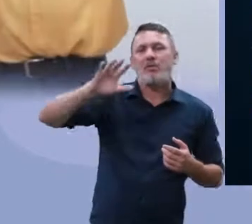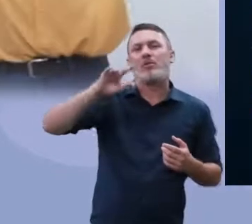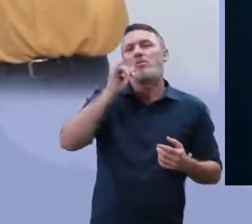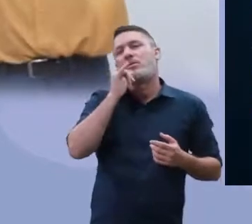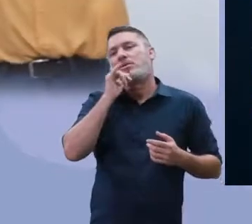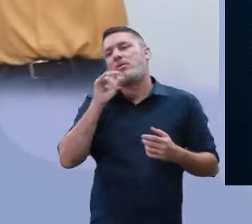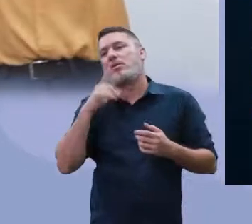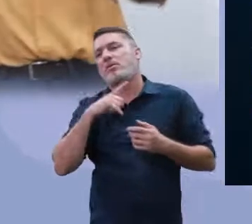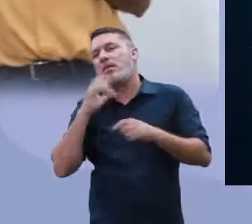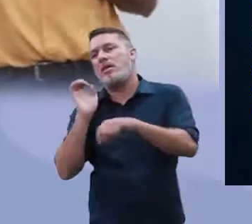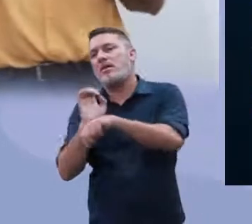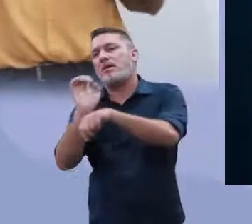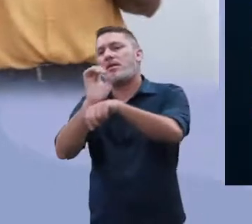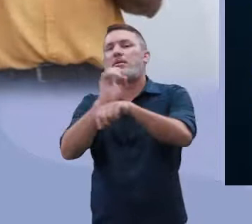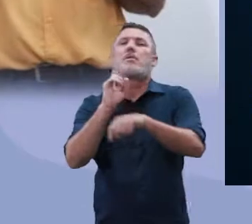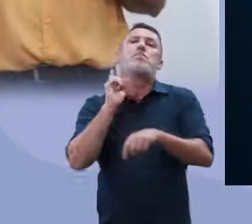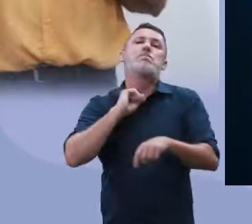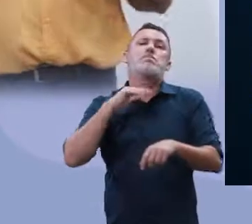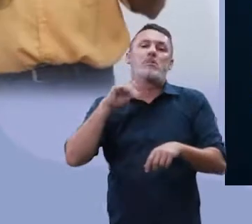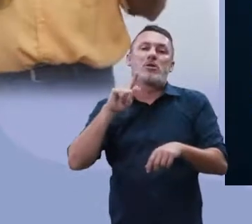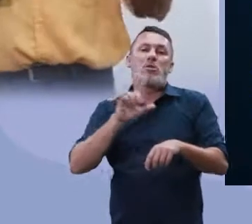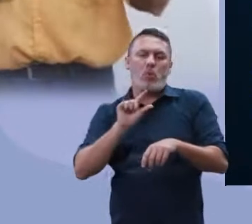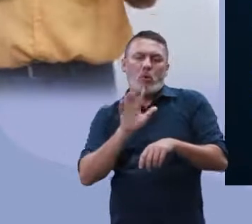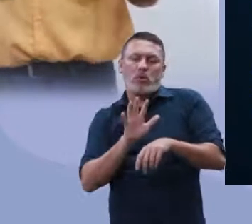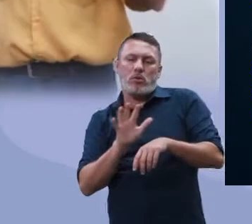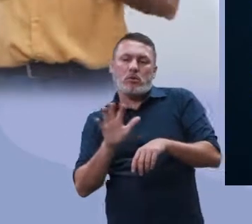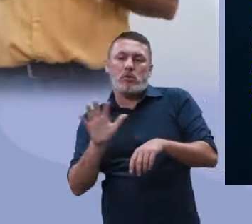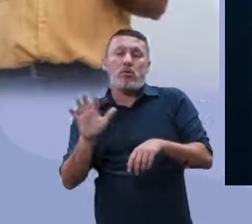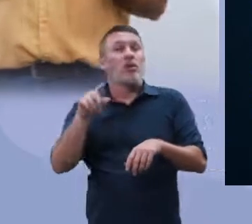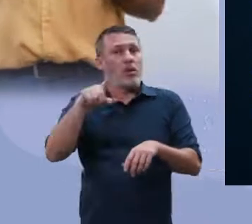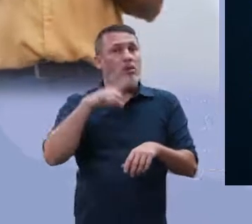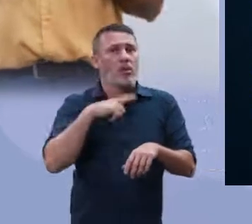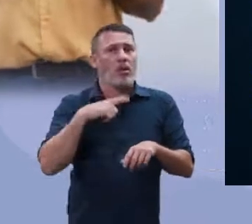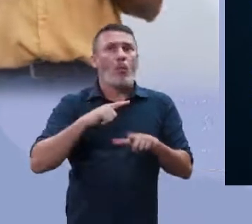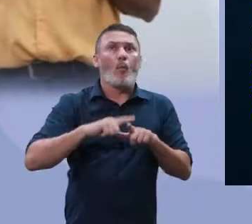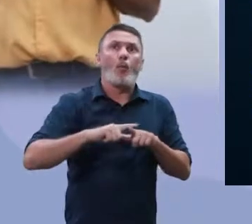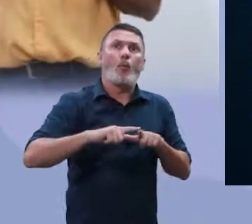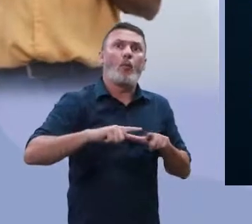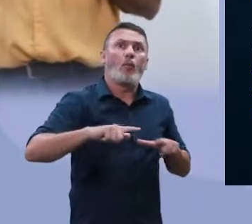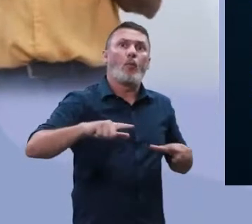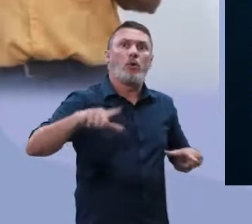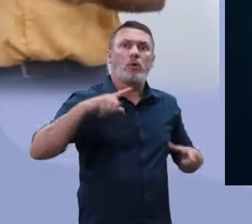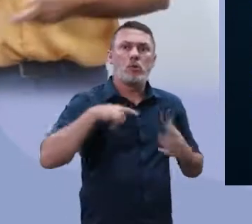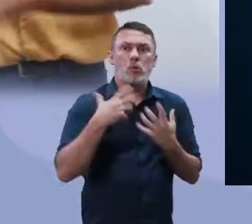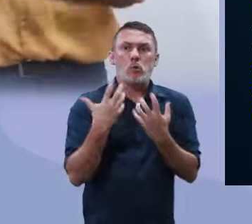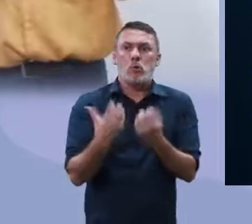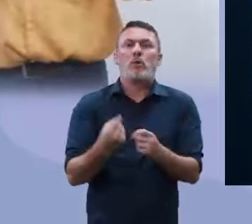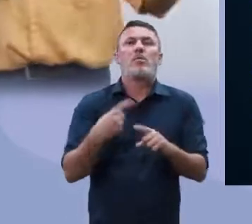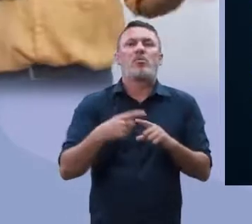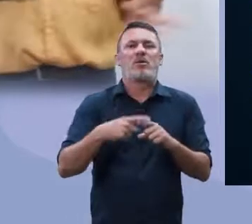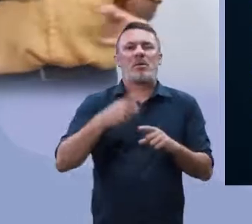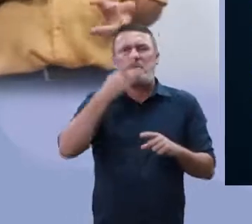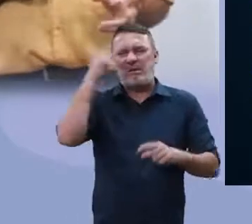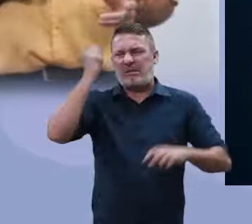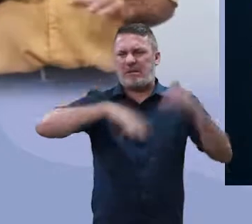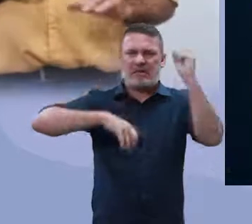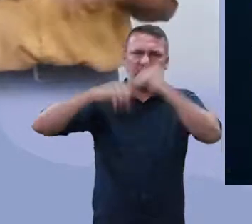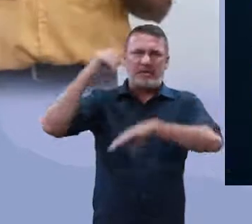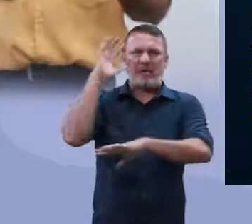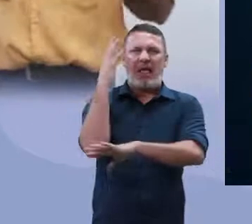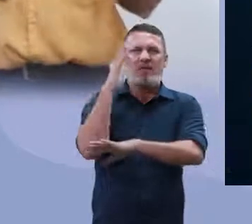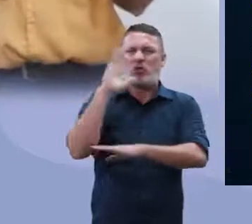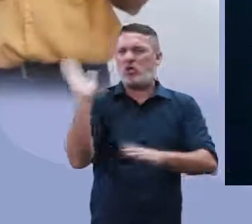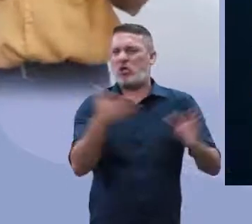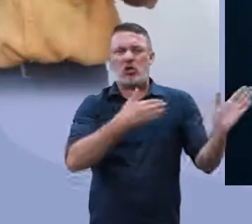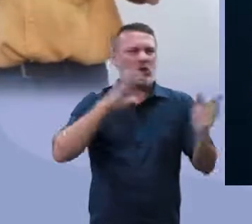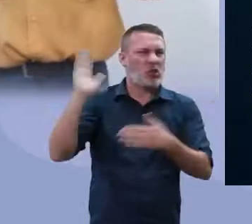né, pegando uma parte ali do norte de Minas, a gente tem um problema de desertificação acontecendo ali por um desmatamento generalizado.